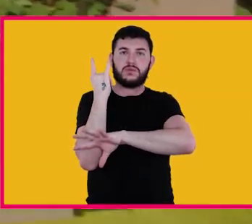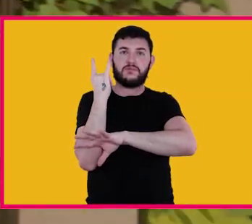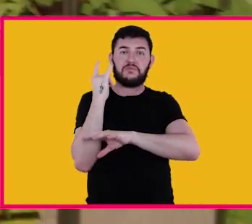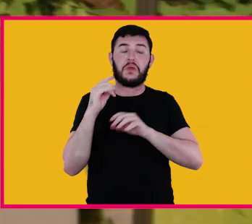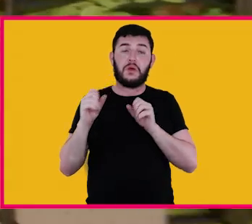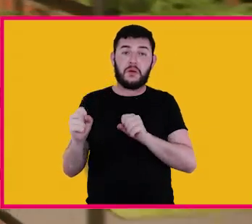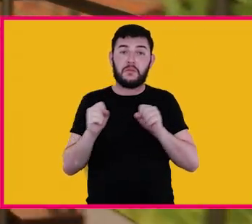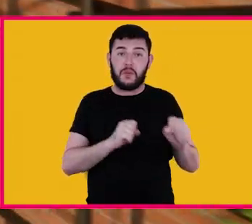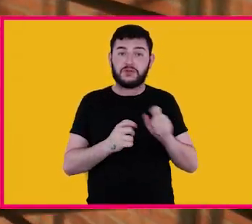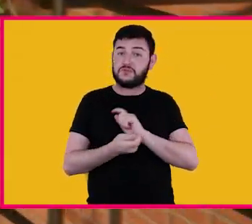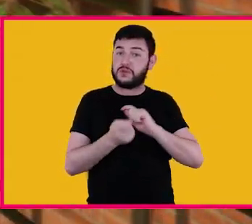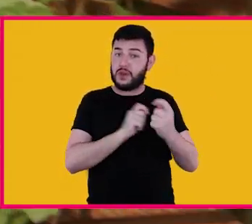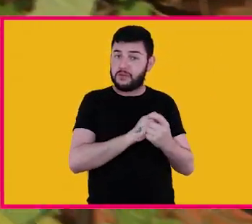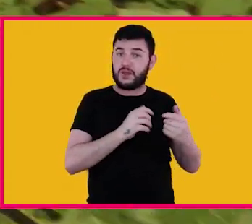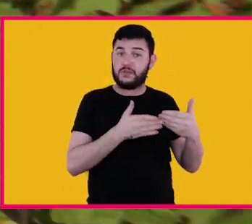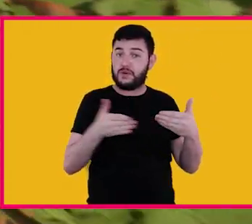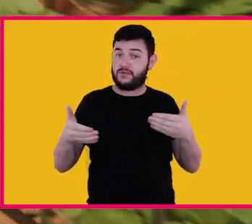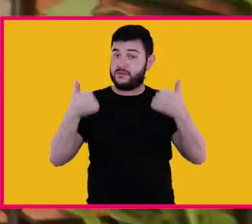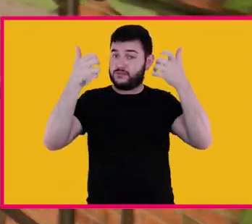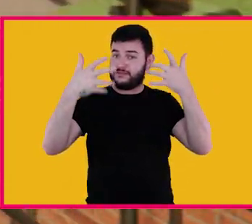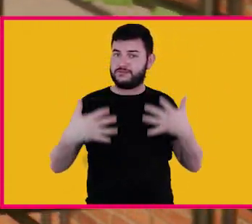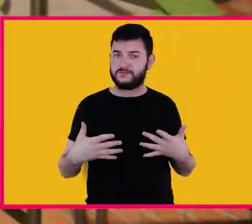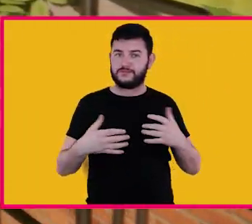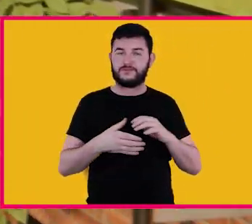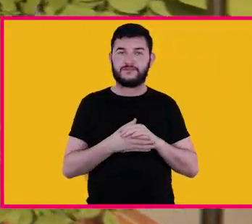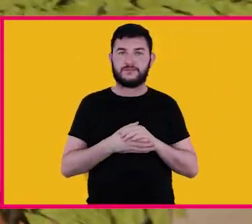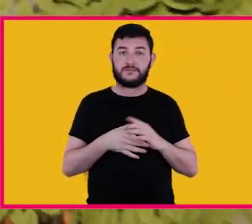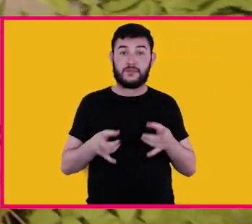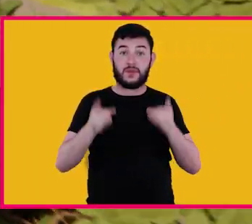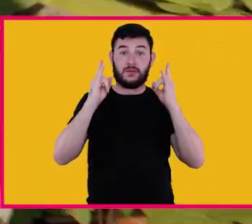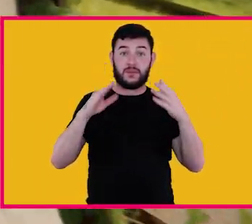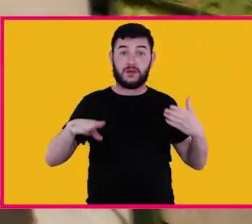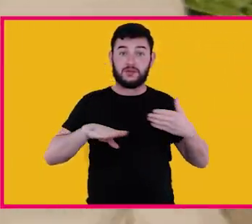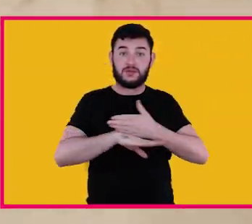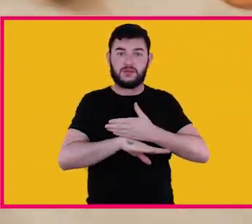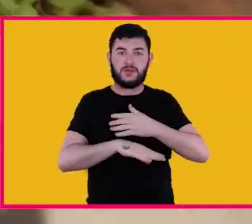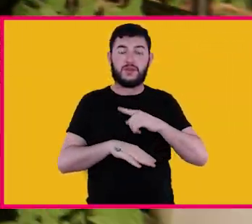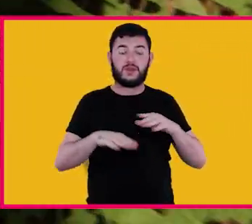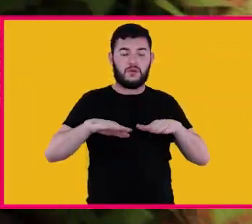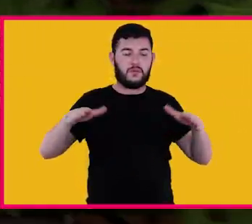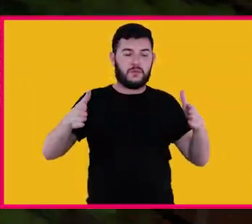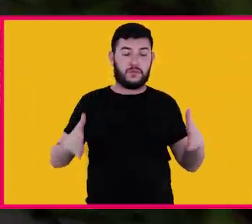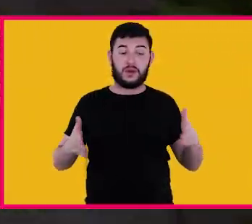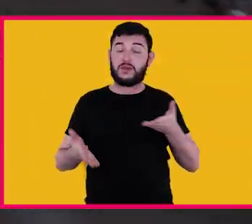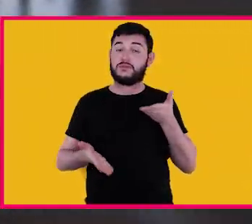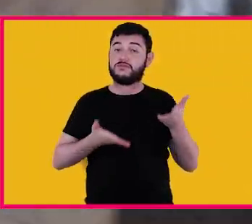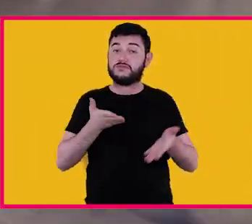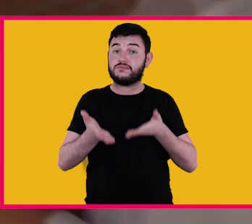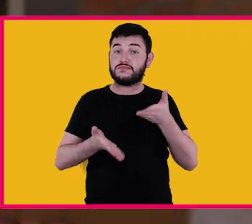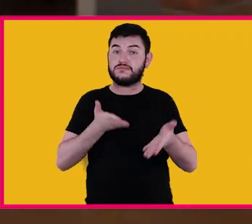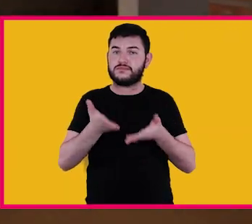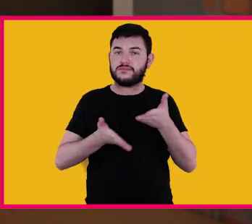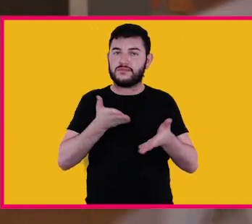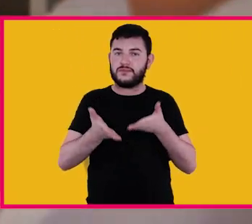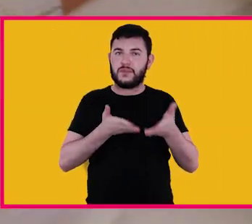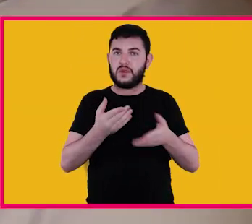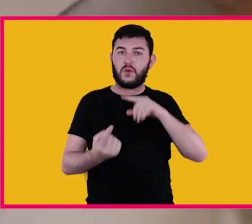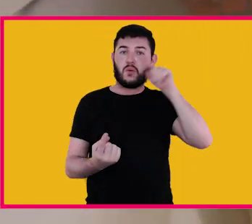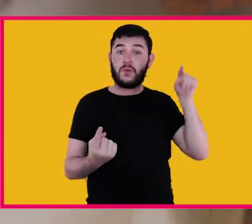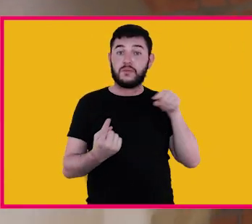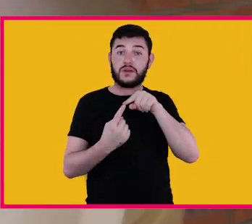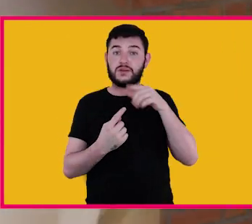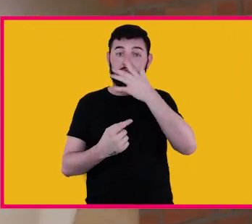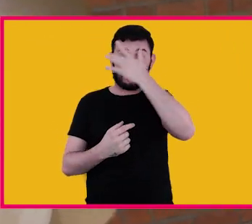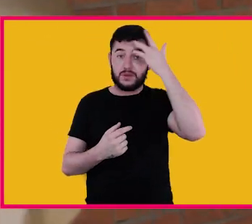como veremos mais à frente. Adentrando a edificação, vemos logo um balcão que dá para a recepção. Ele foi pensado justamente para que o público possa ali